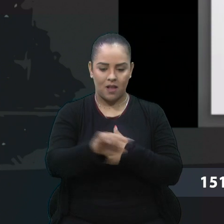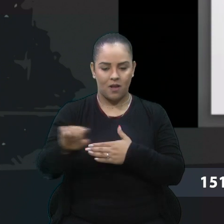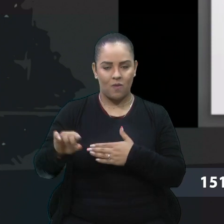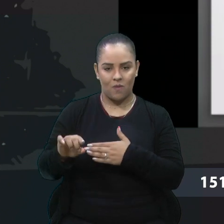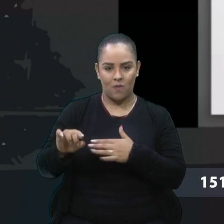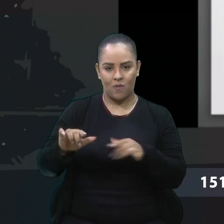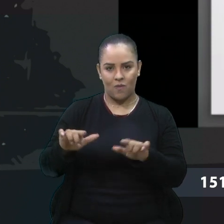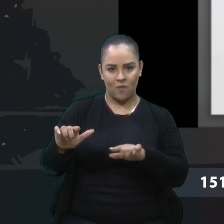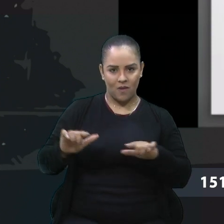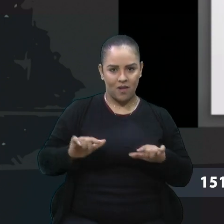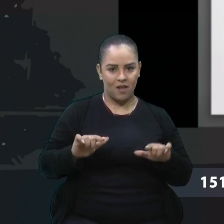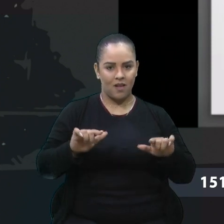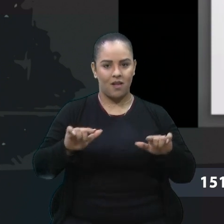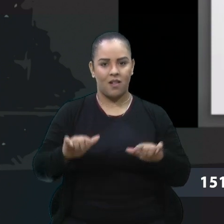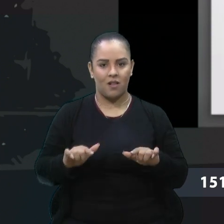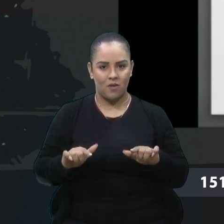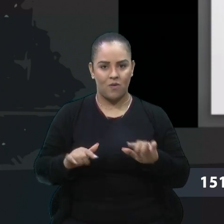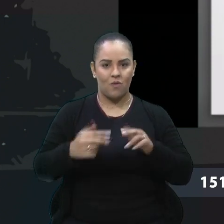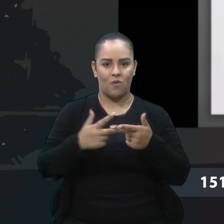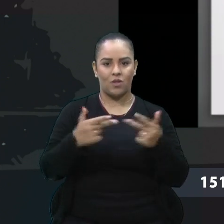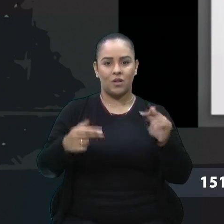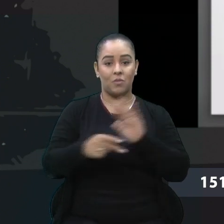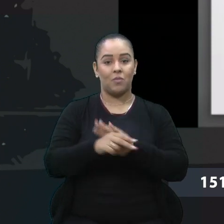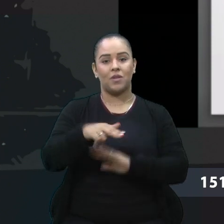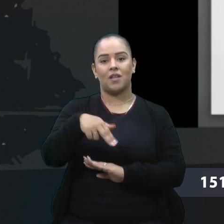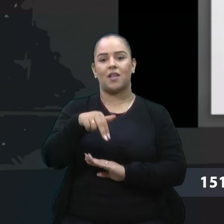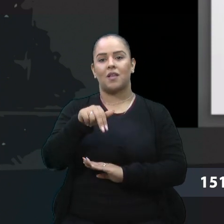voltada com os produtos da NBA.